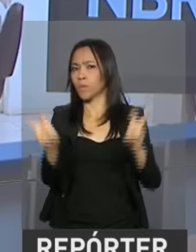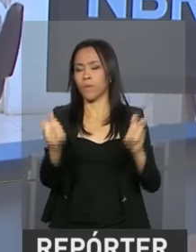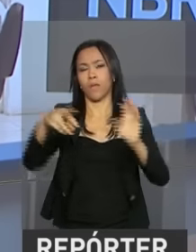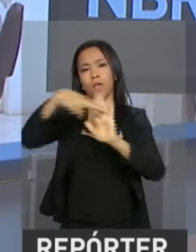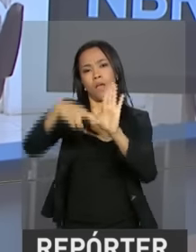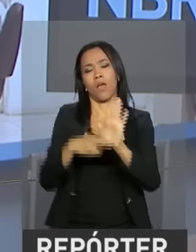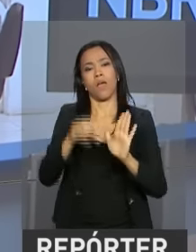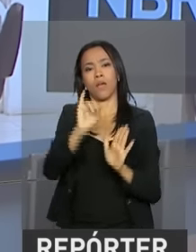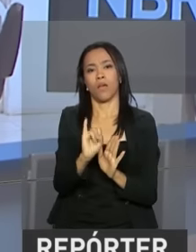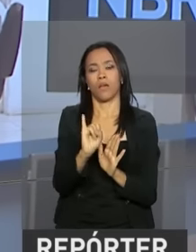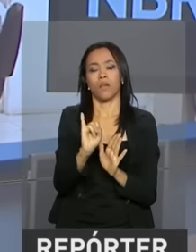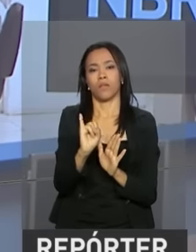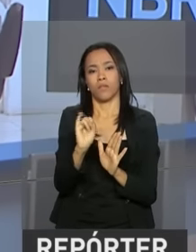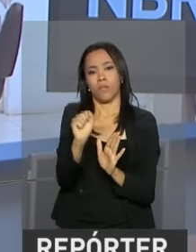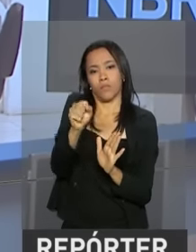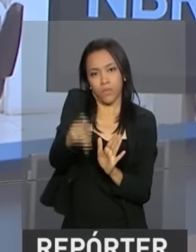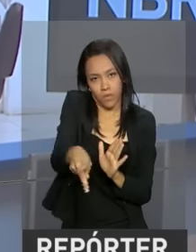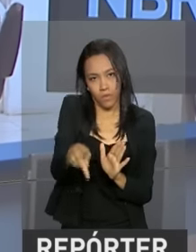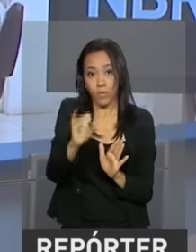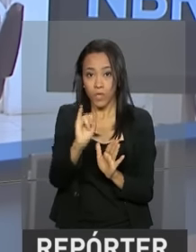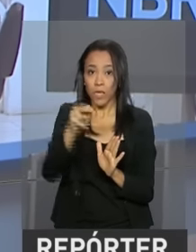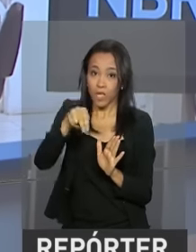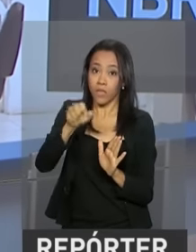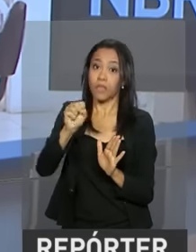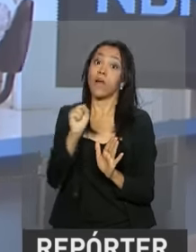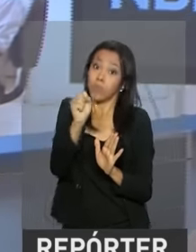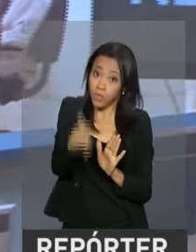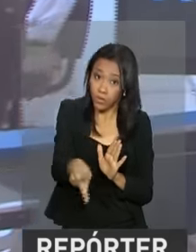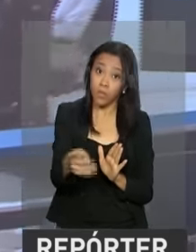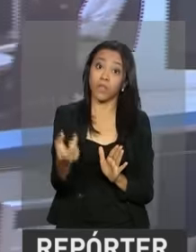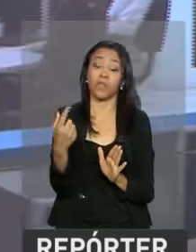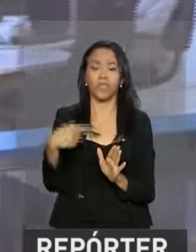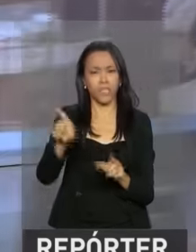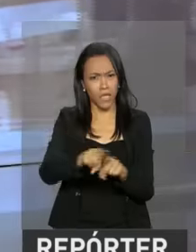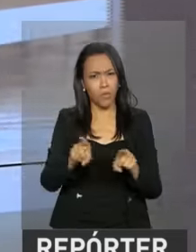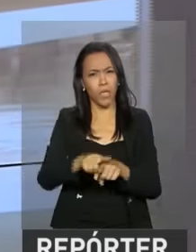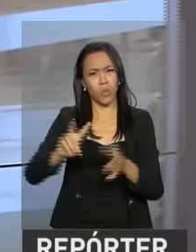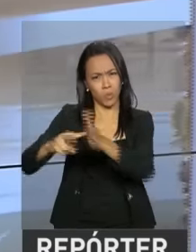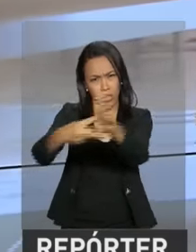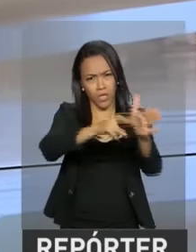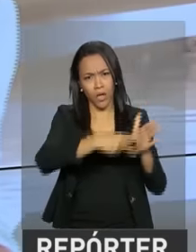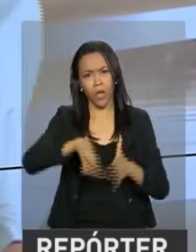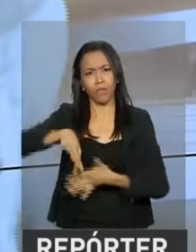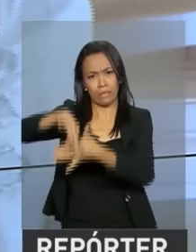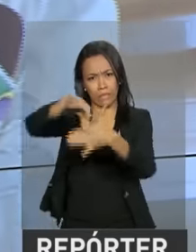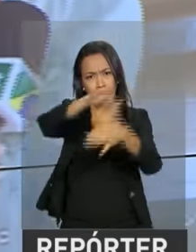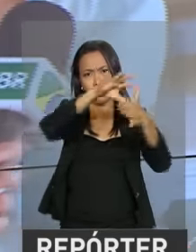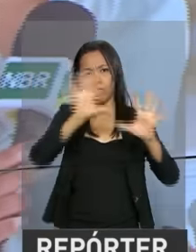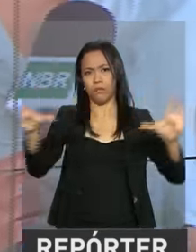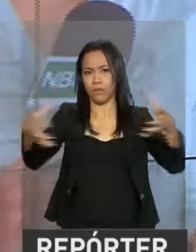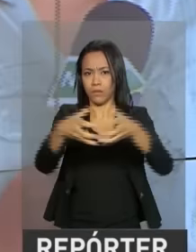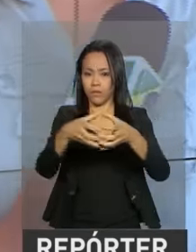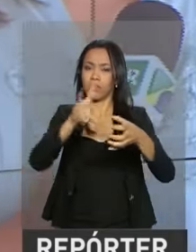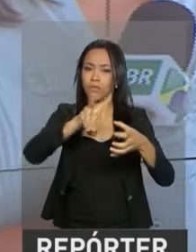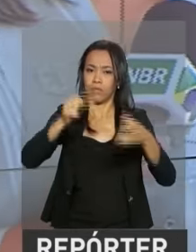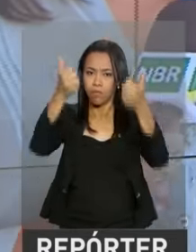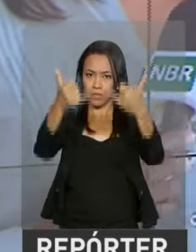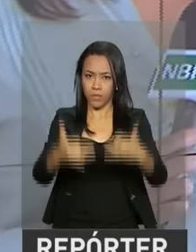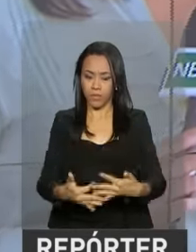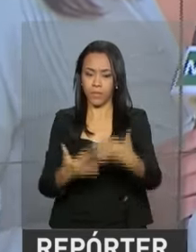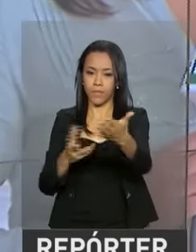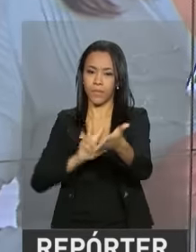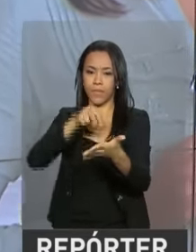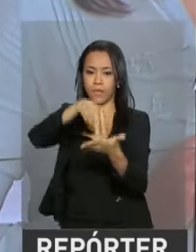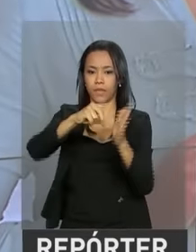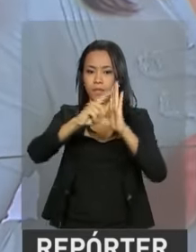sindicais e líderes do congresso nacional a repórter Taíssa dias tem mais informações pra gente ao vivo lá do Palácio do Planalto